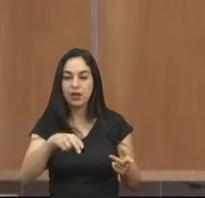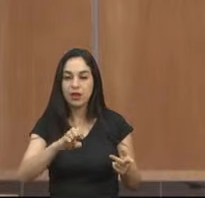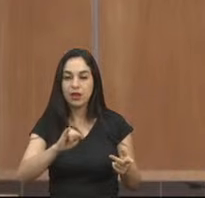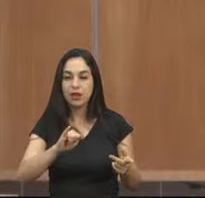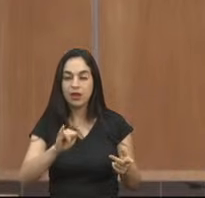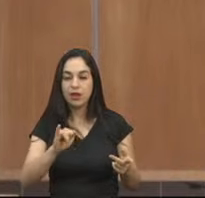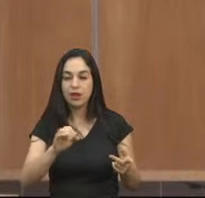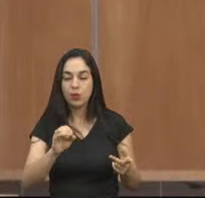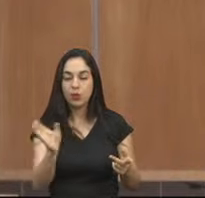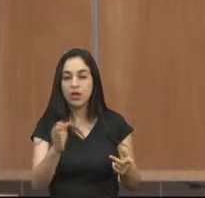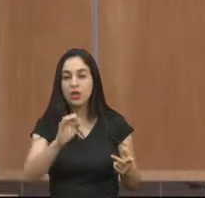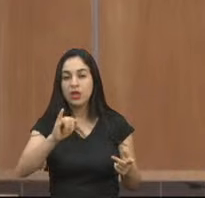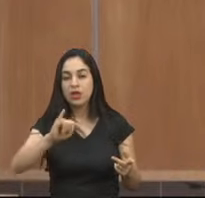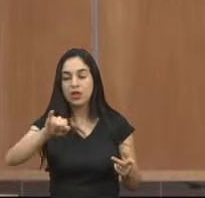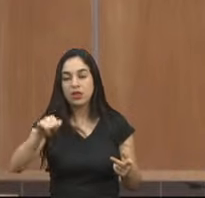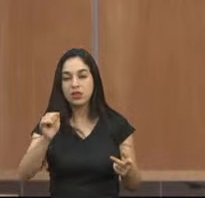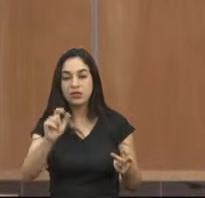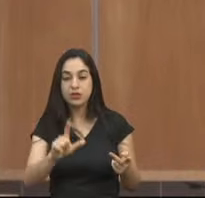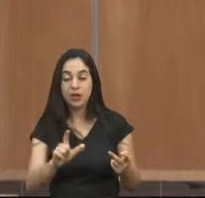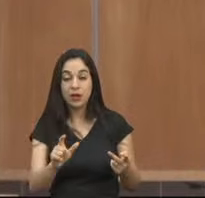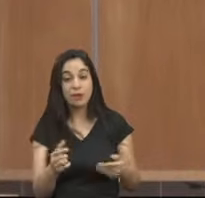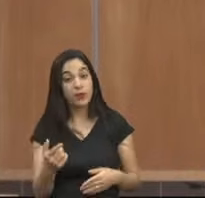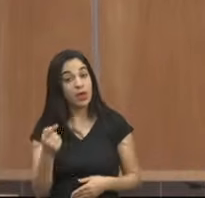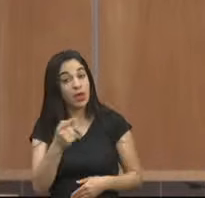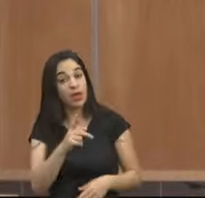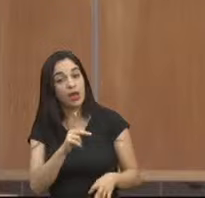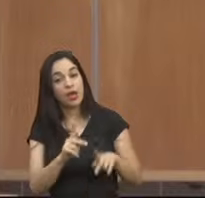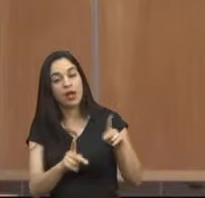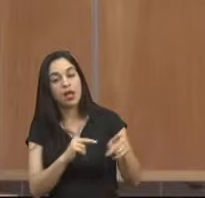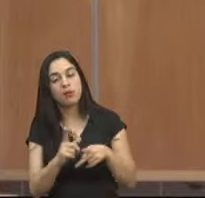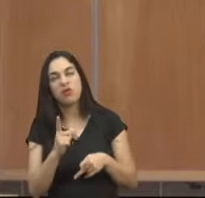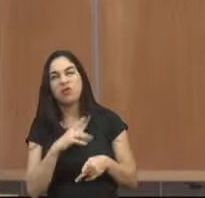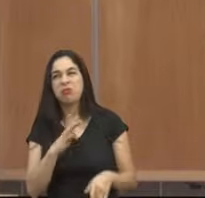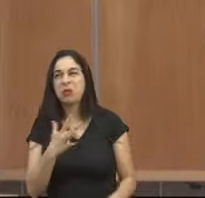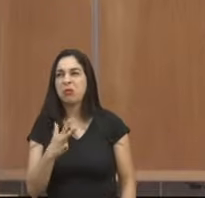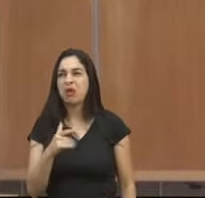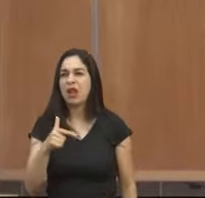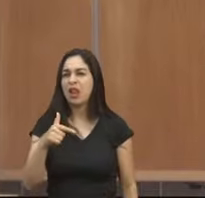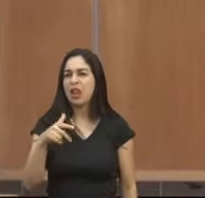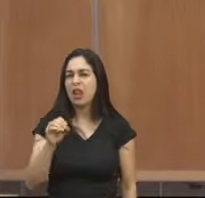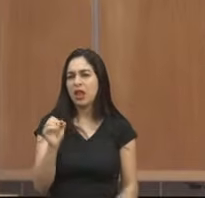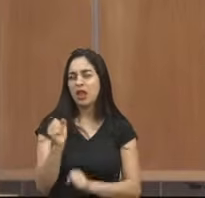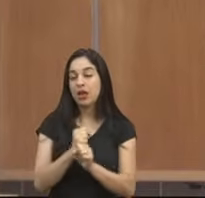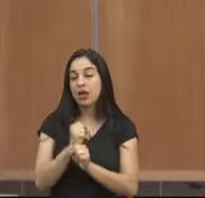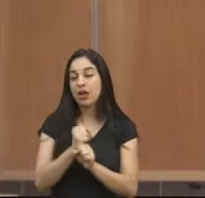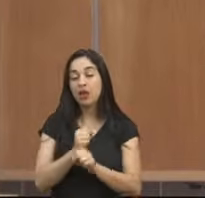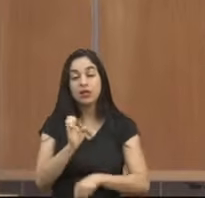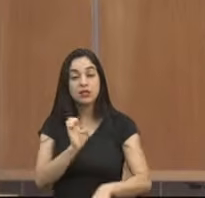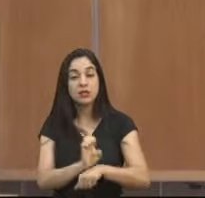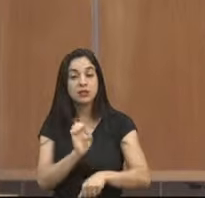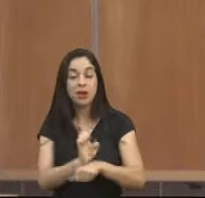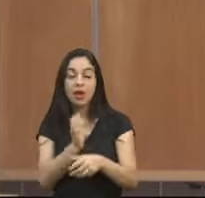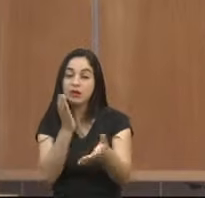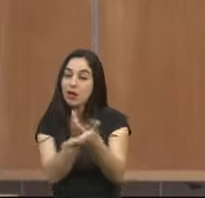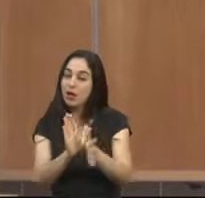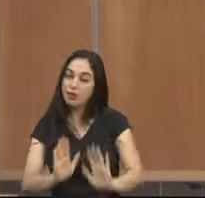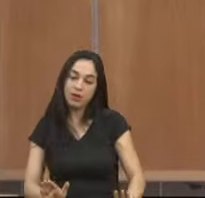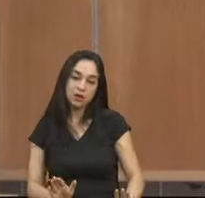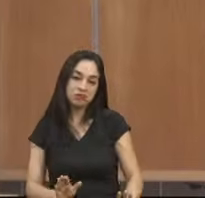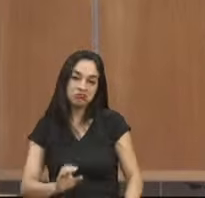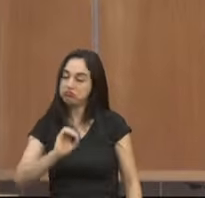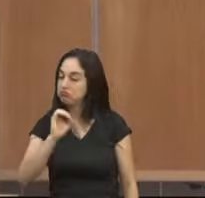Olha, aquele povo lá, acho que tem uns 70 anos que espera terminar isso aí e não